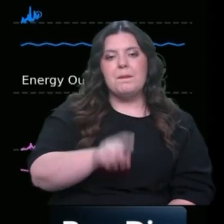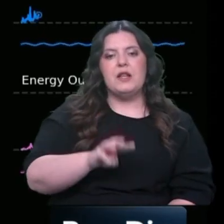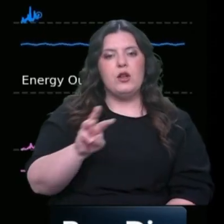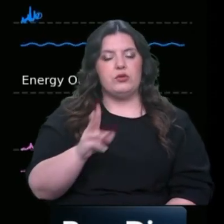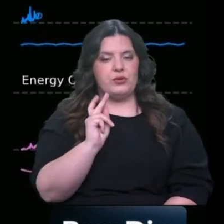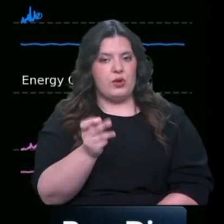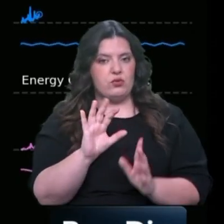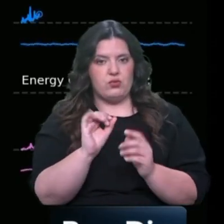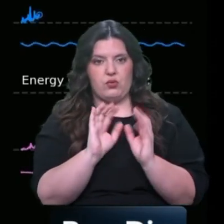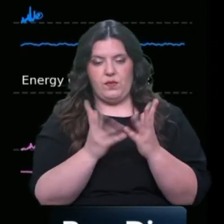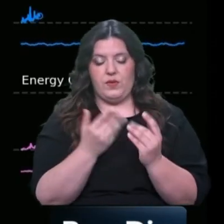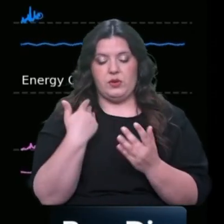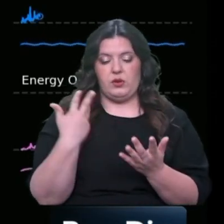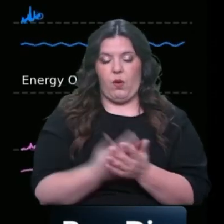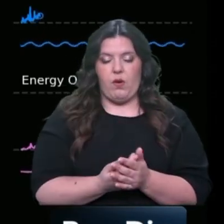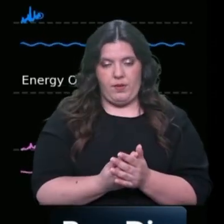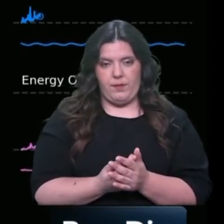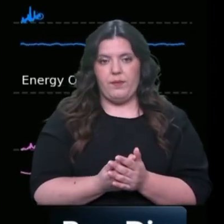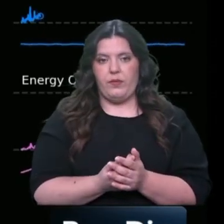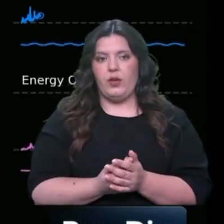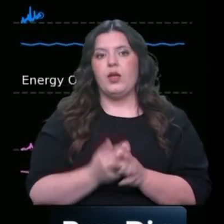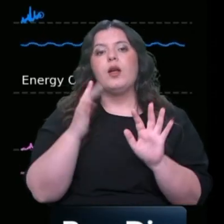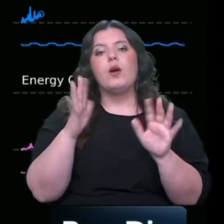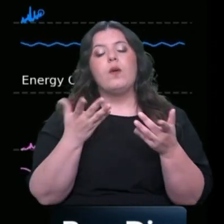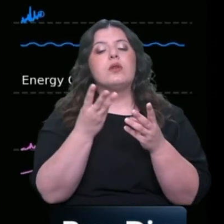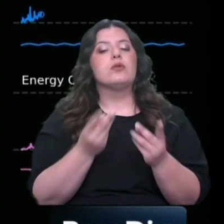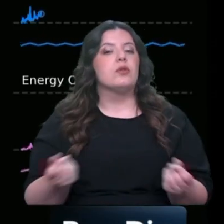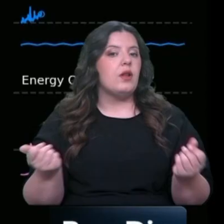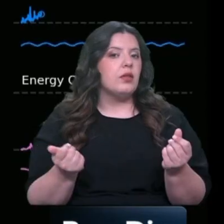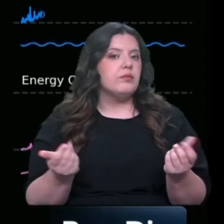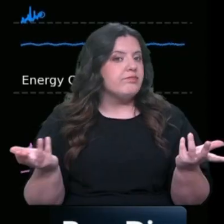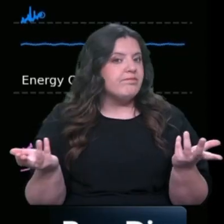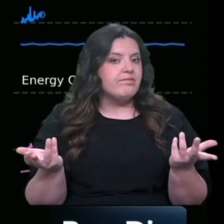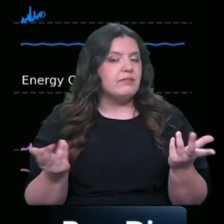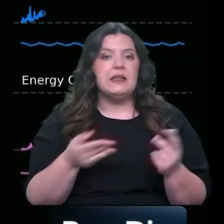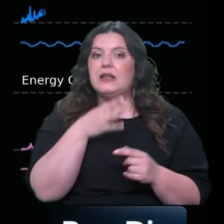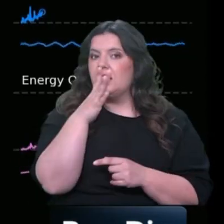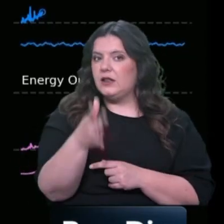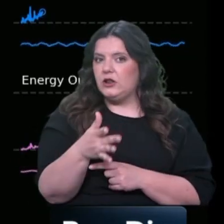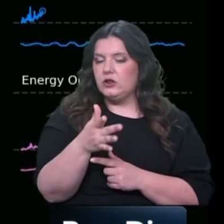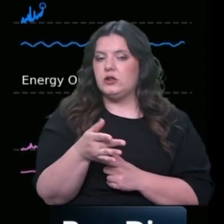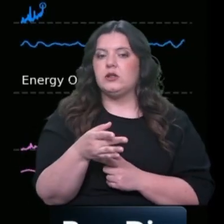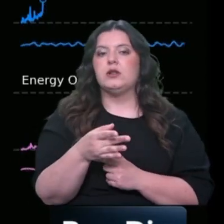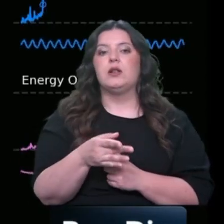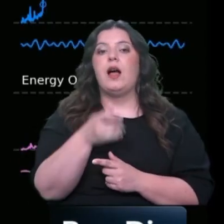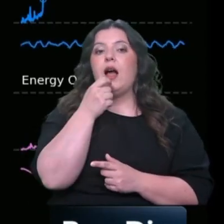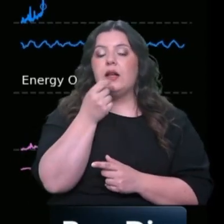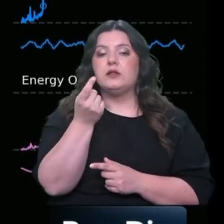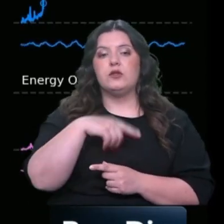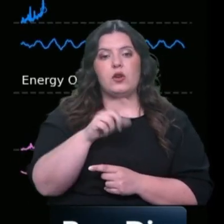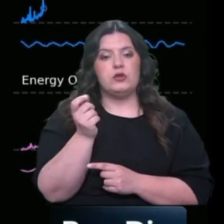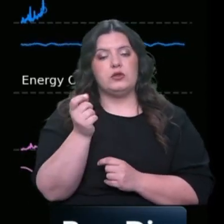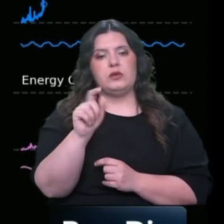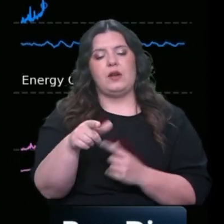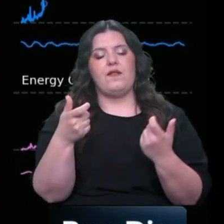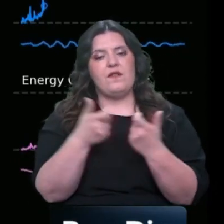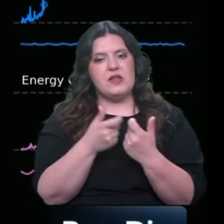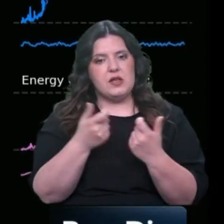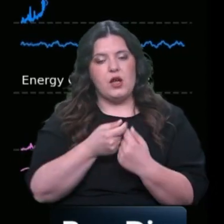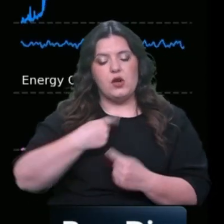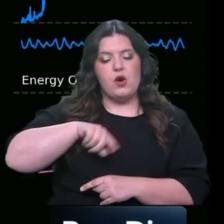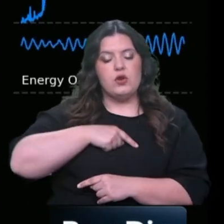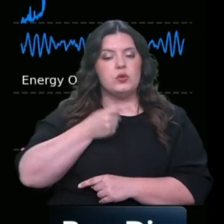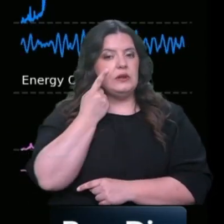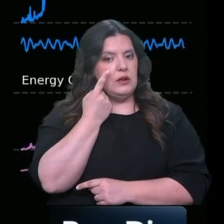até ao nosso tempo. E qual é o resultado deste estudo? Diz-nos o seguinte, se atirarmos para ali a física que